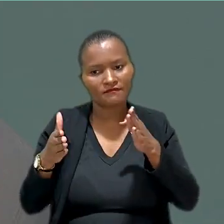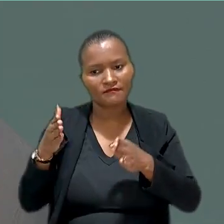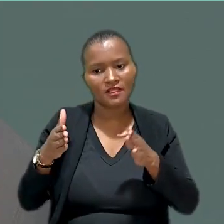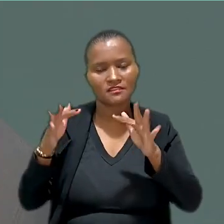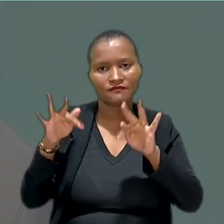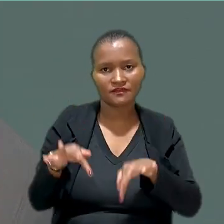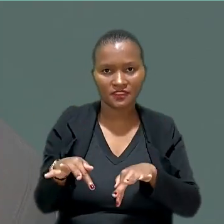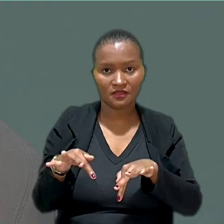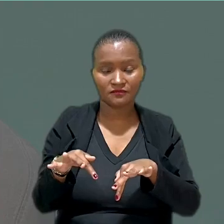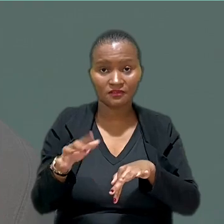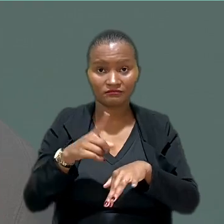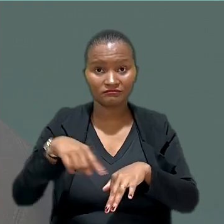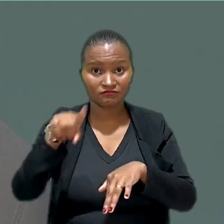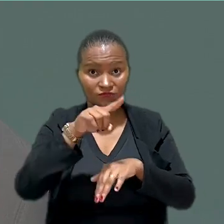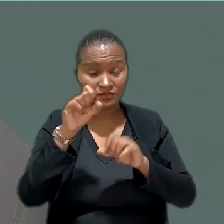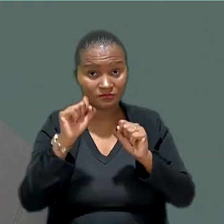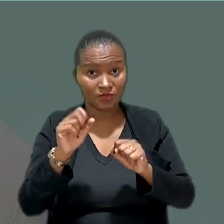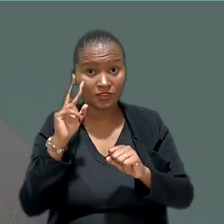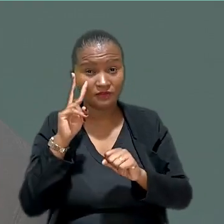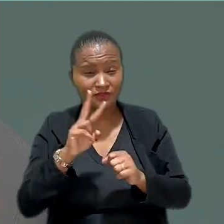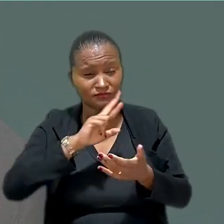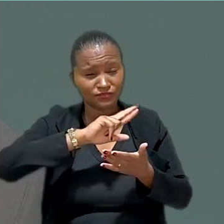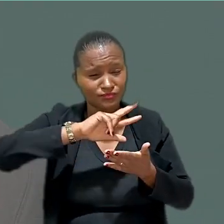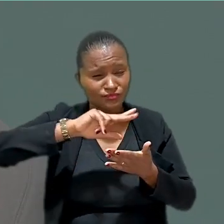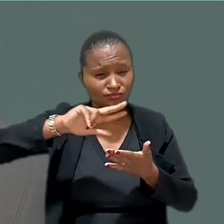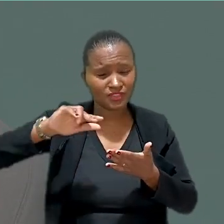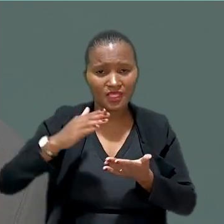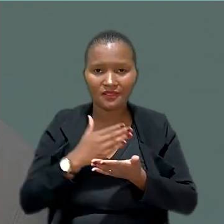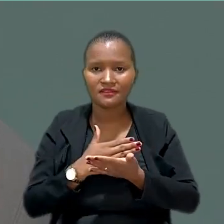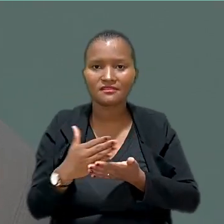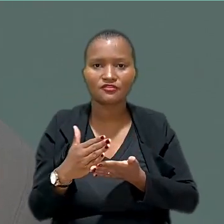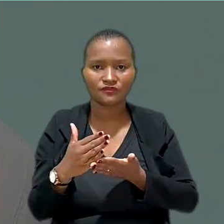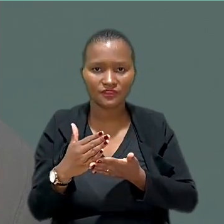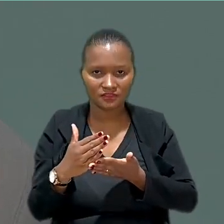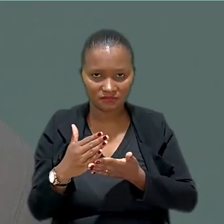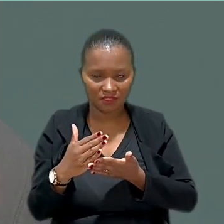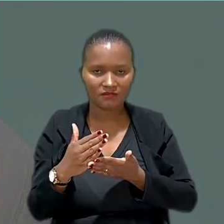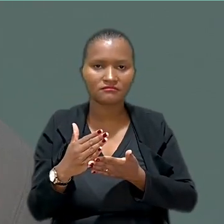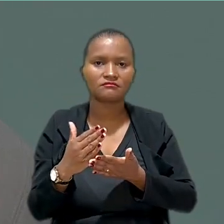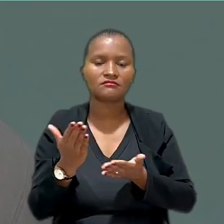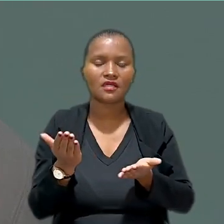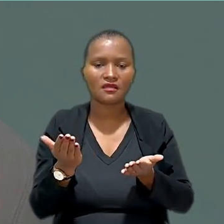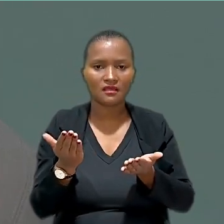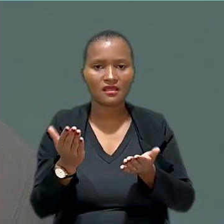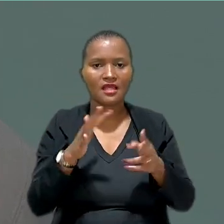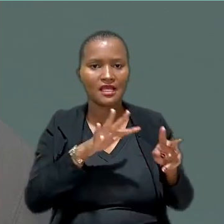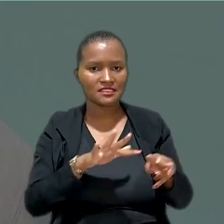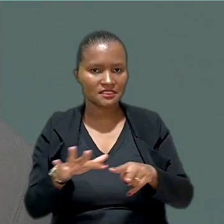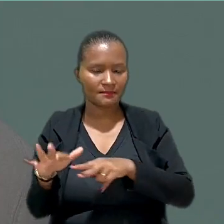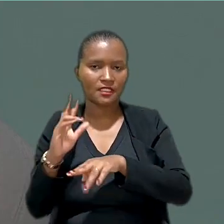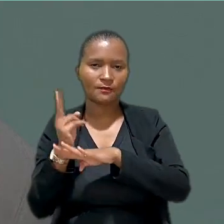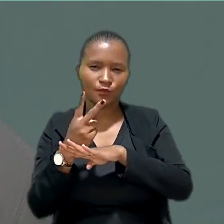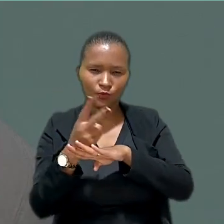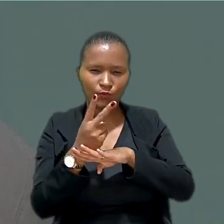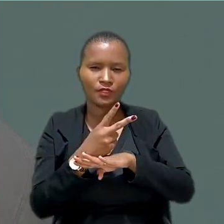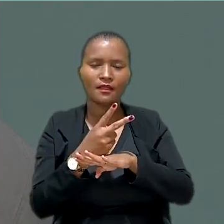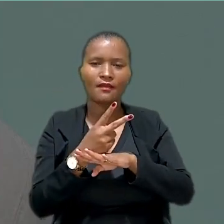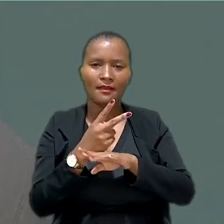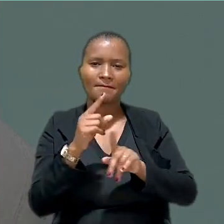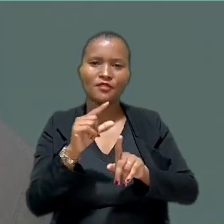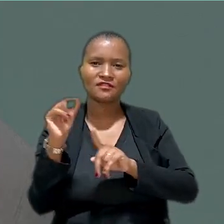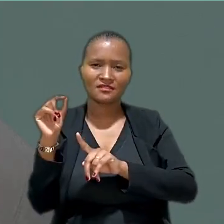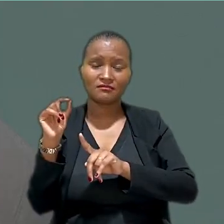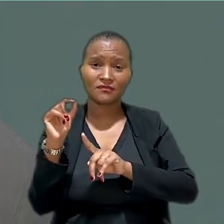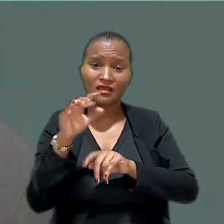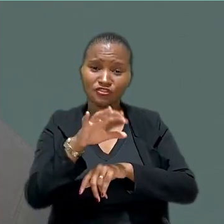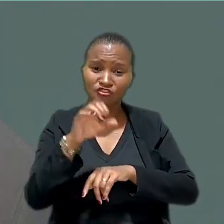final. Como podem ver, são várias iniciativas nas quais, ou em relação às quais, a semana procura priorizar. Então,